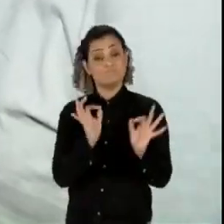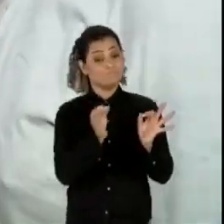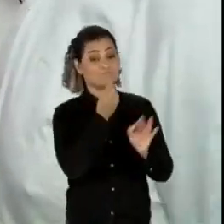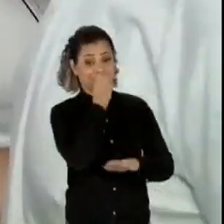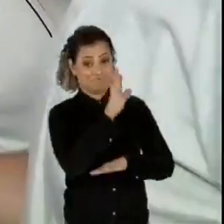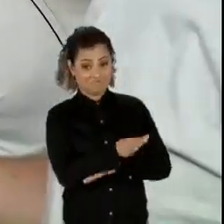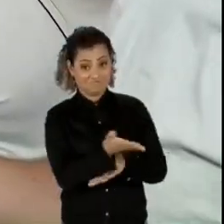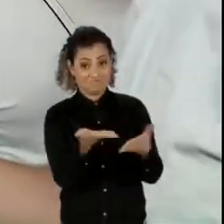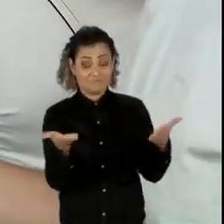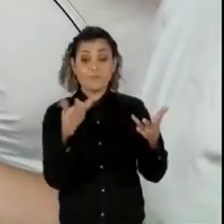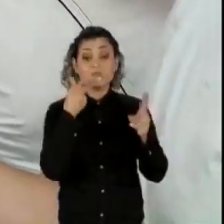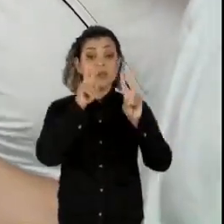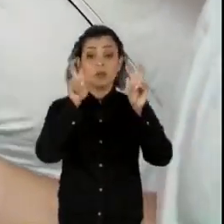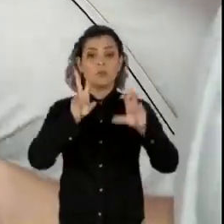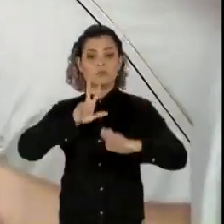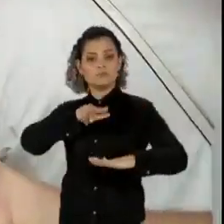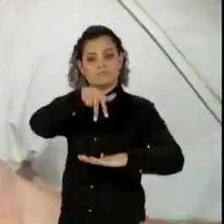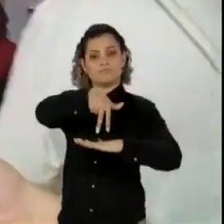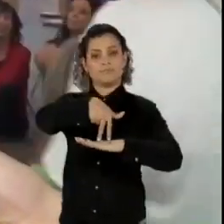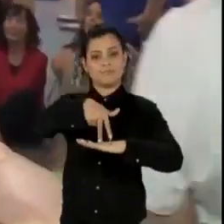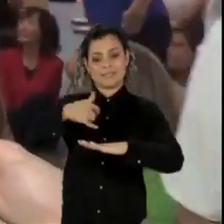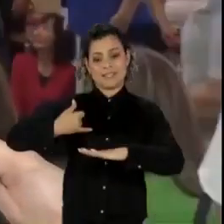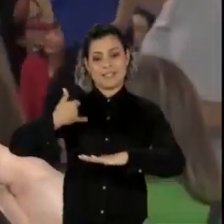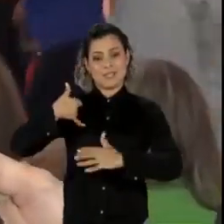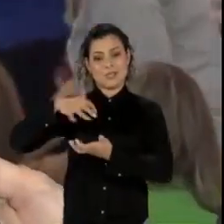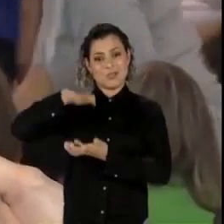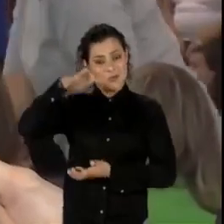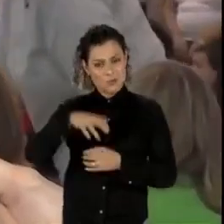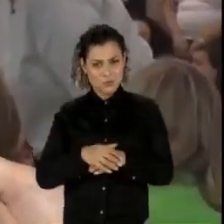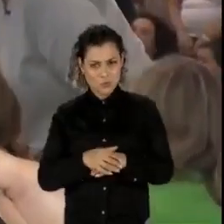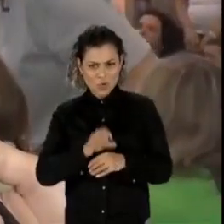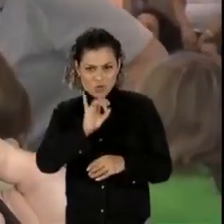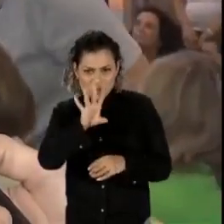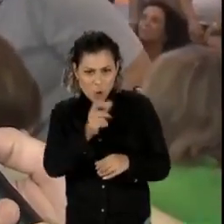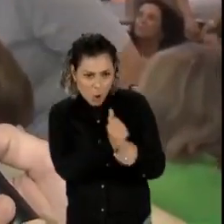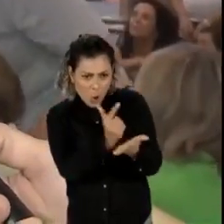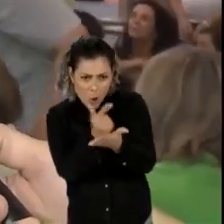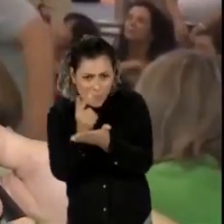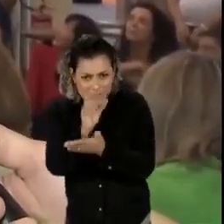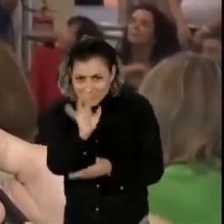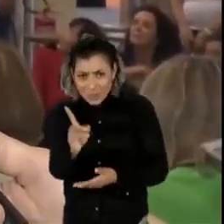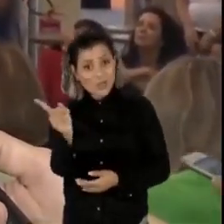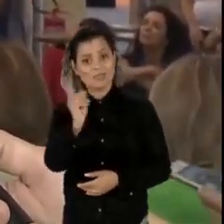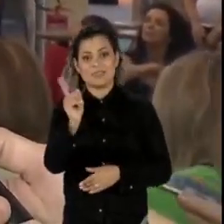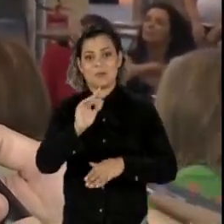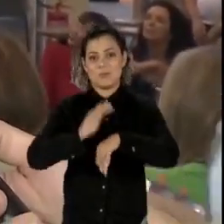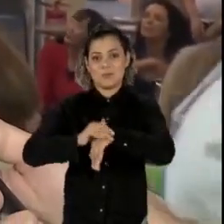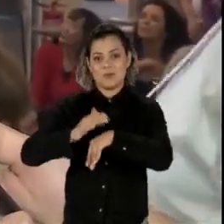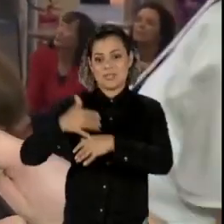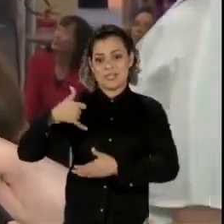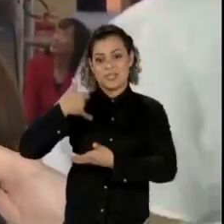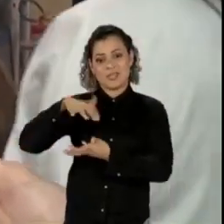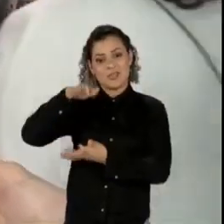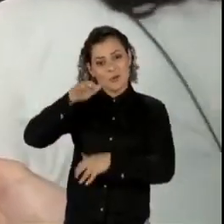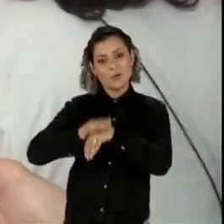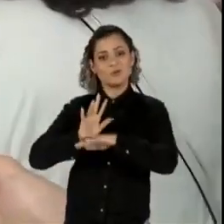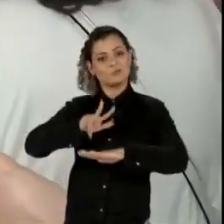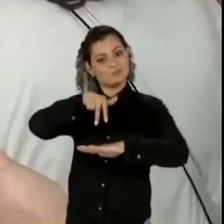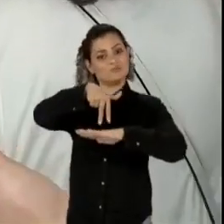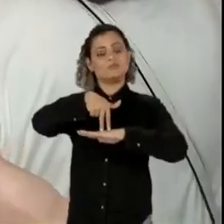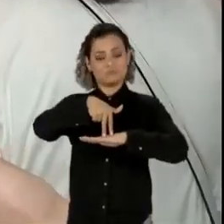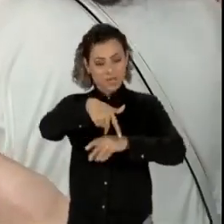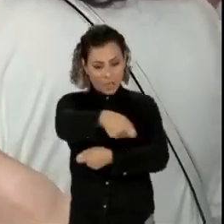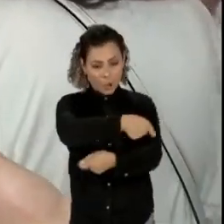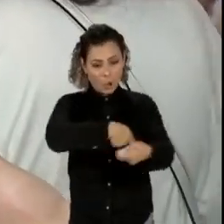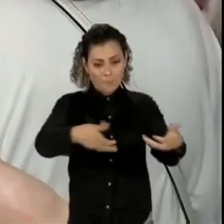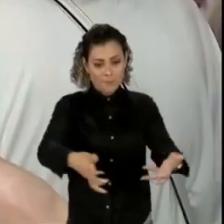no fundo a gente está falando do protagonismo dos idosos não só como consumidores mas como produtores e atores da economia